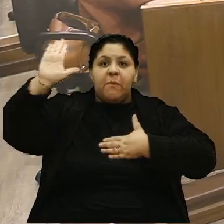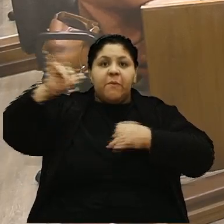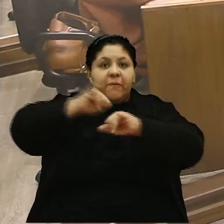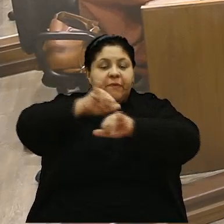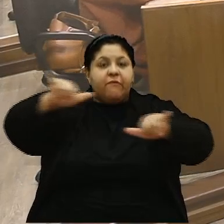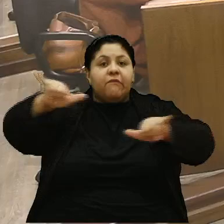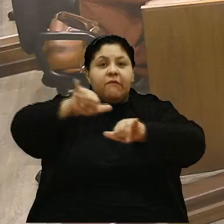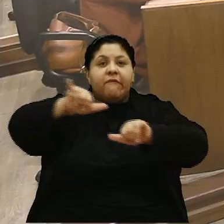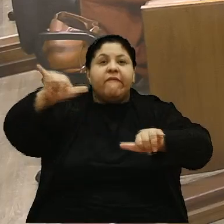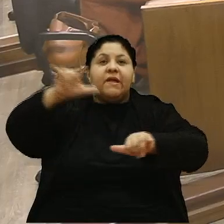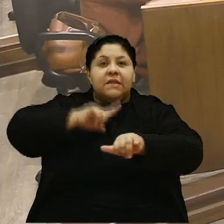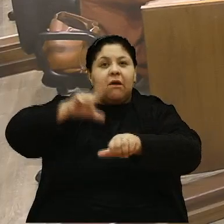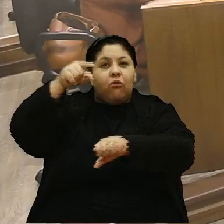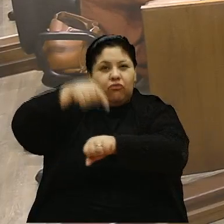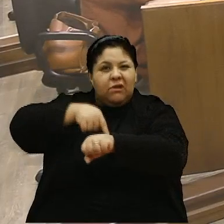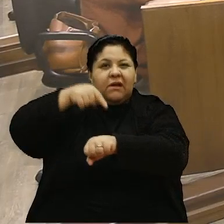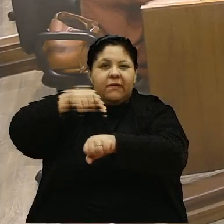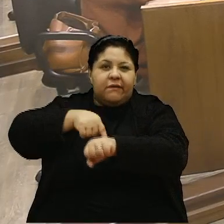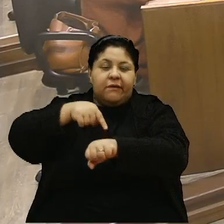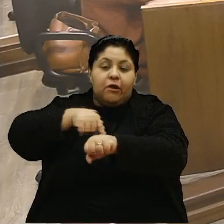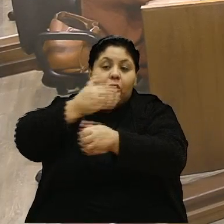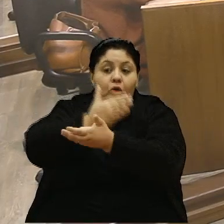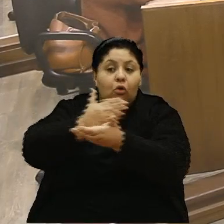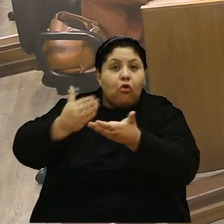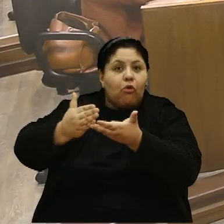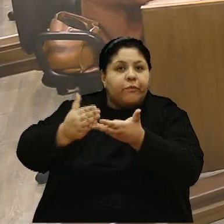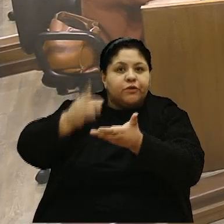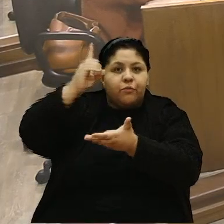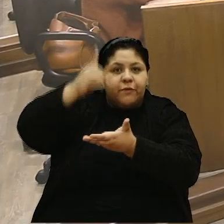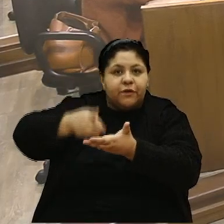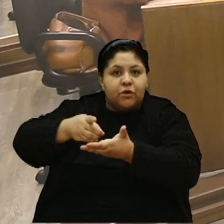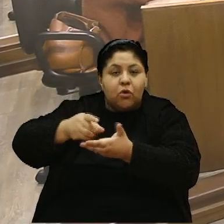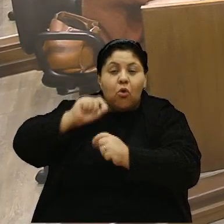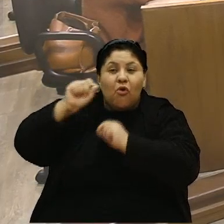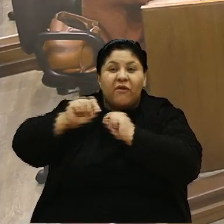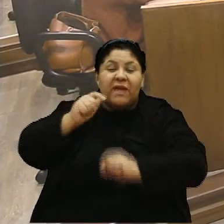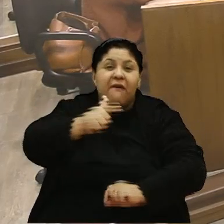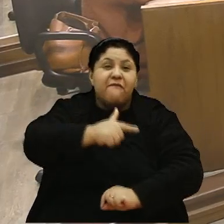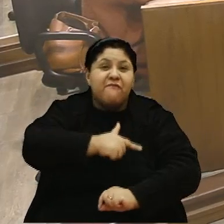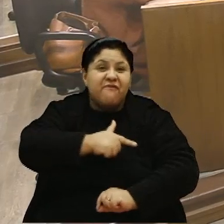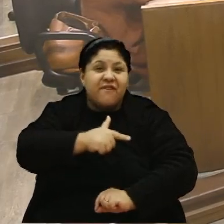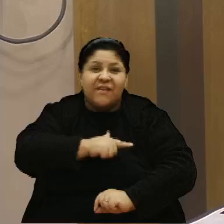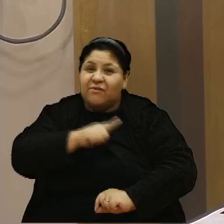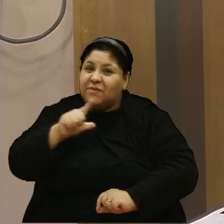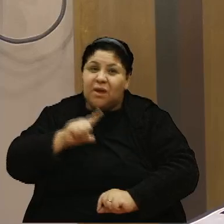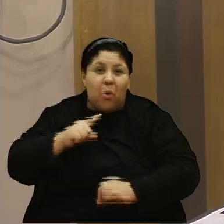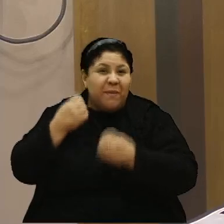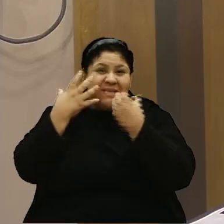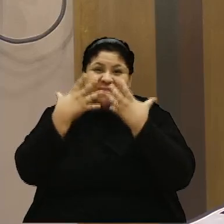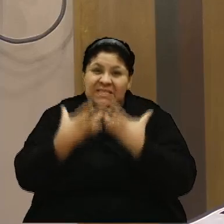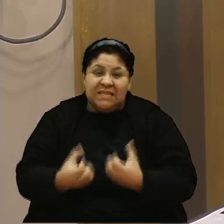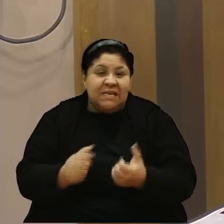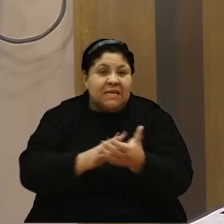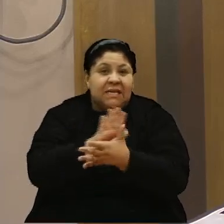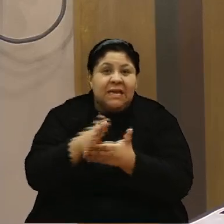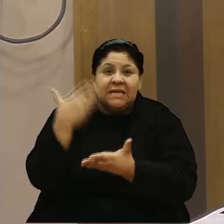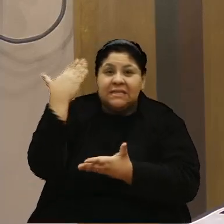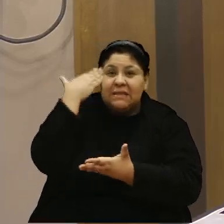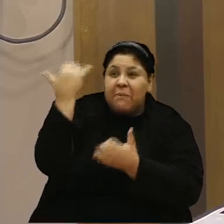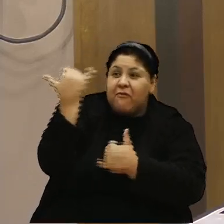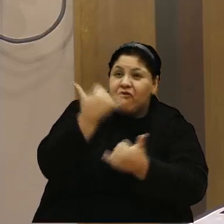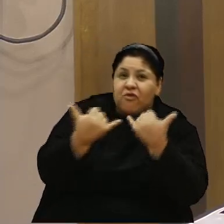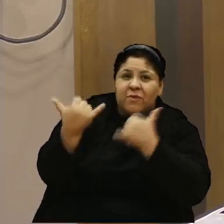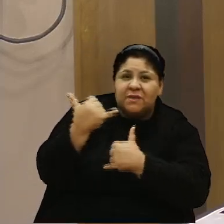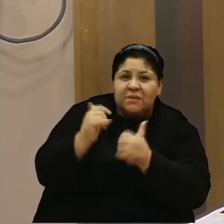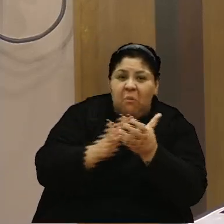ela tem um tempo, né? Está recém começando o mandato, tudo bem. O que é feio, o que é inadmissível, é ninguém saber de nada e dizer que